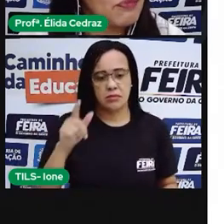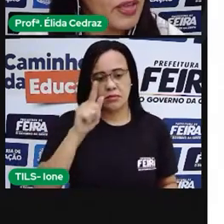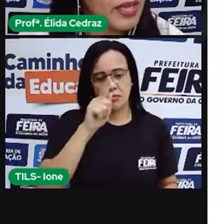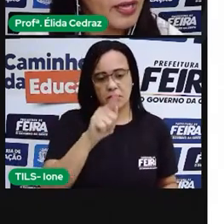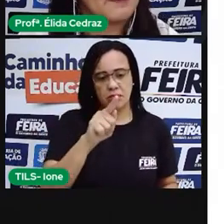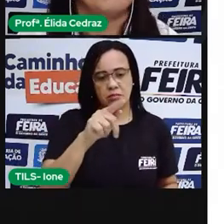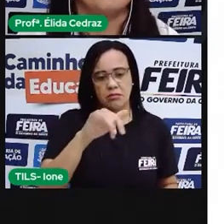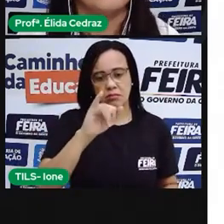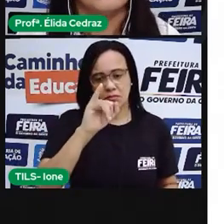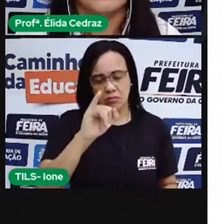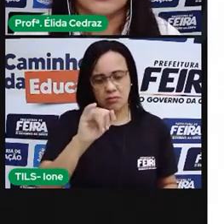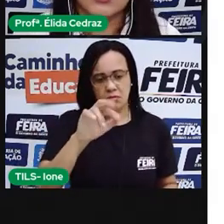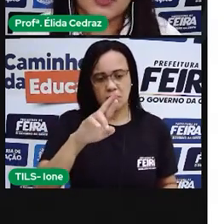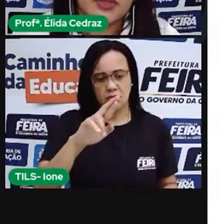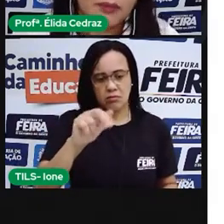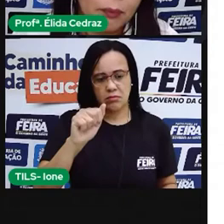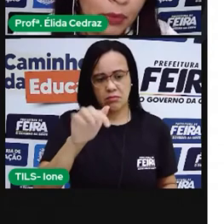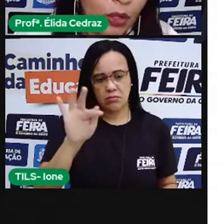Girafa.